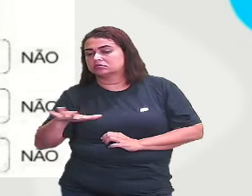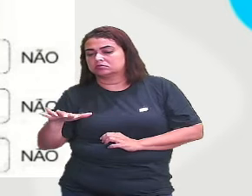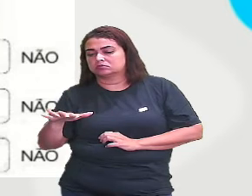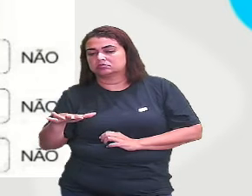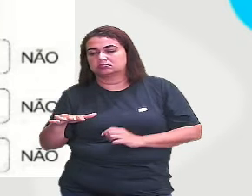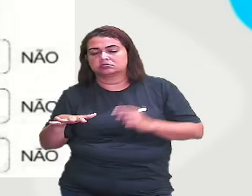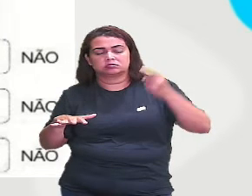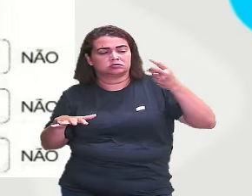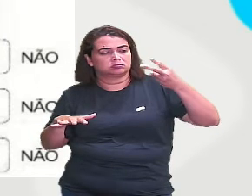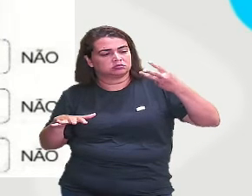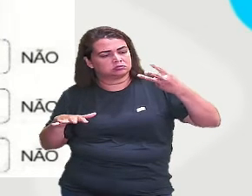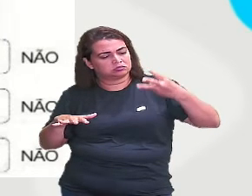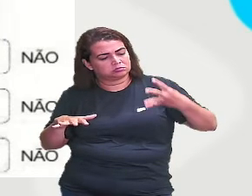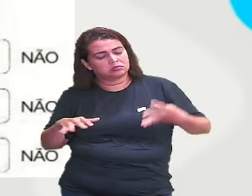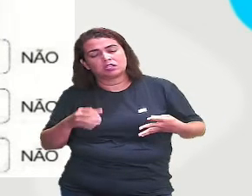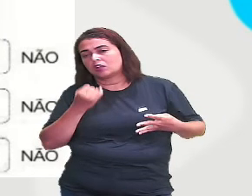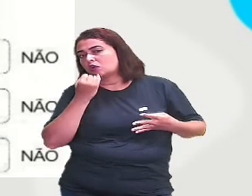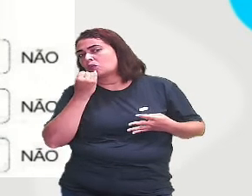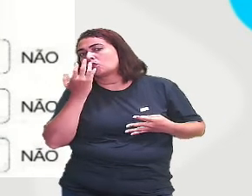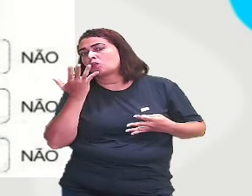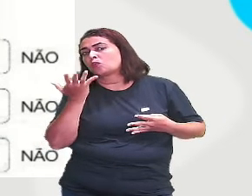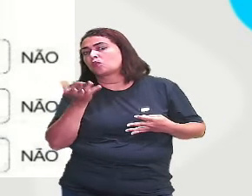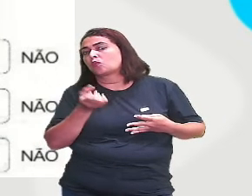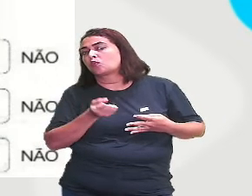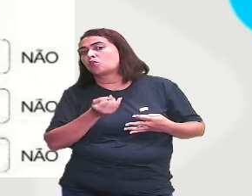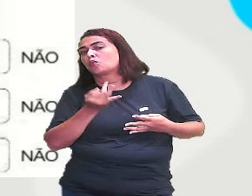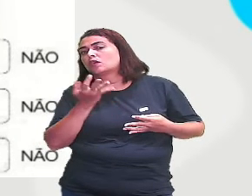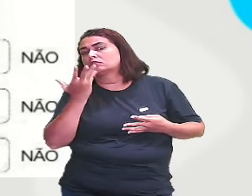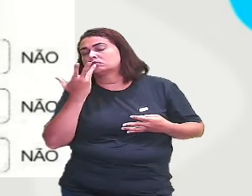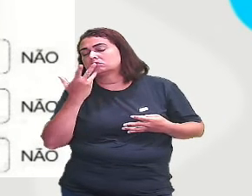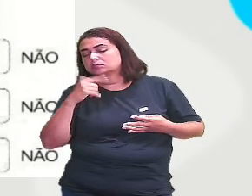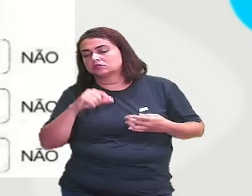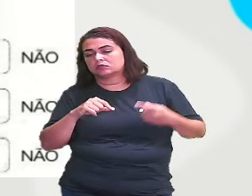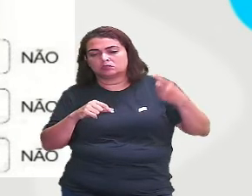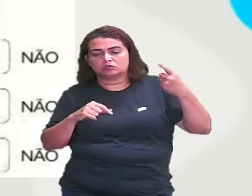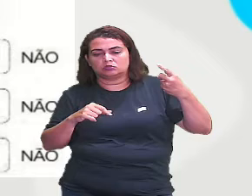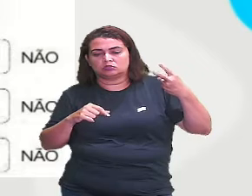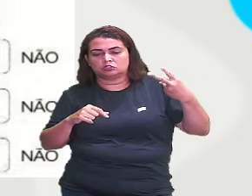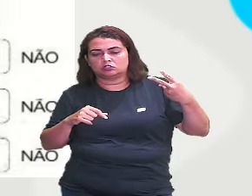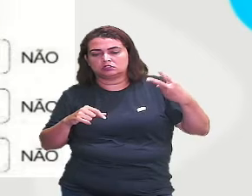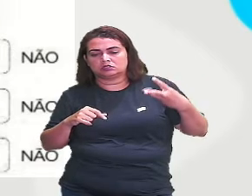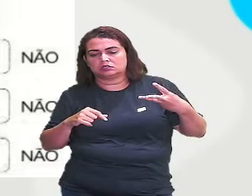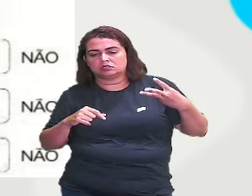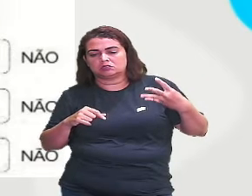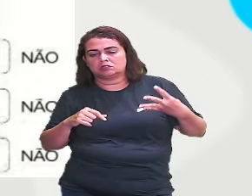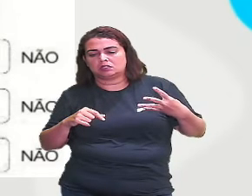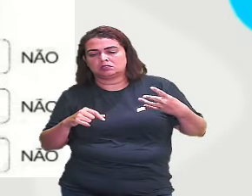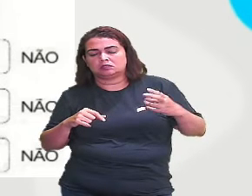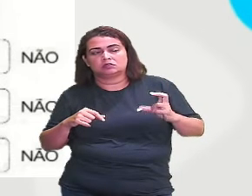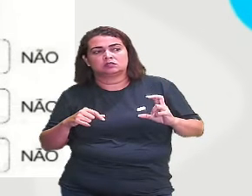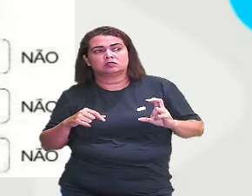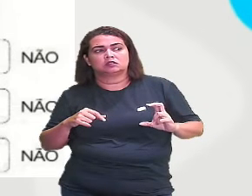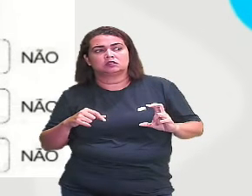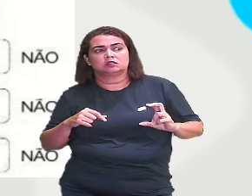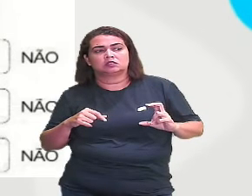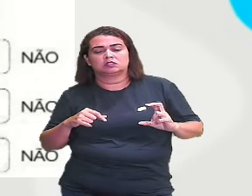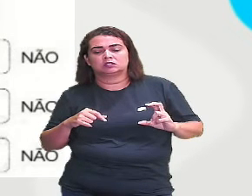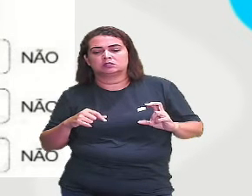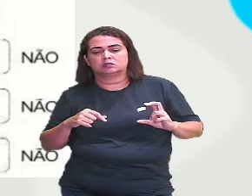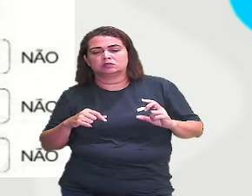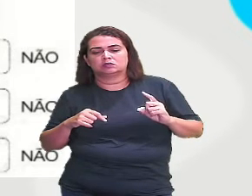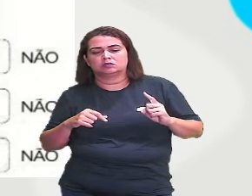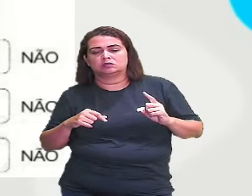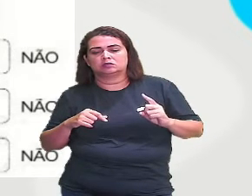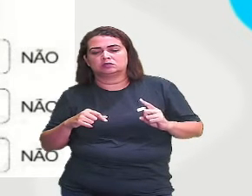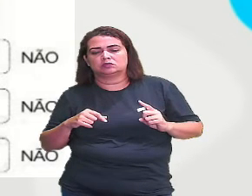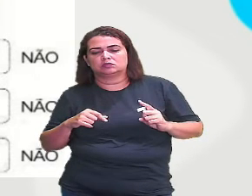crianças existe aí em cima? Vamos contar. 1, 2, 3, 4, 5. 5